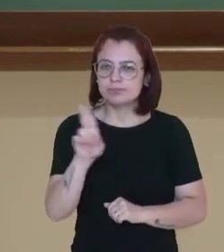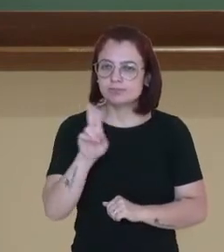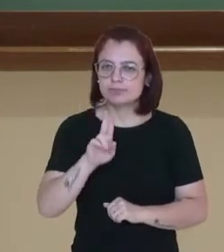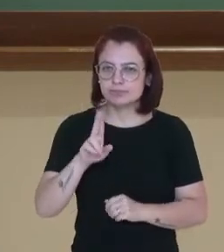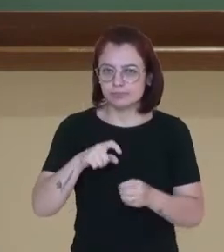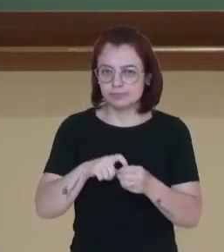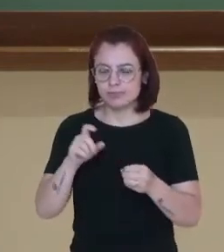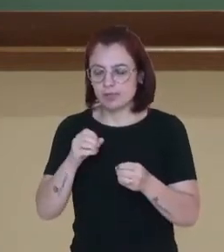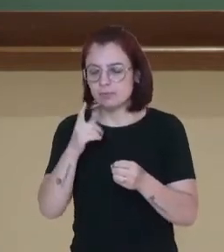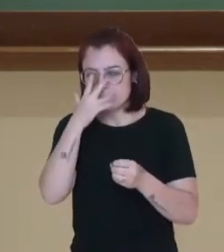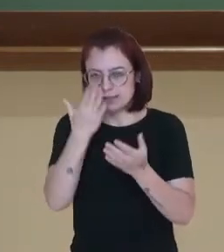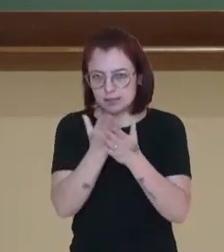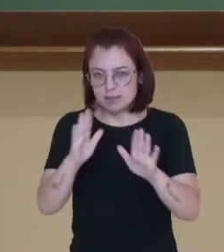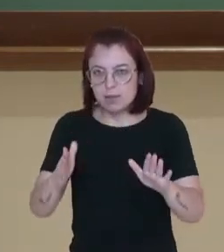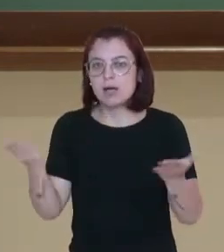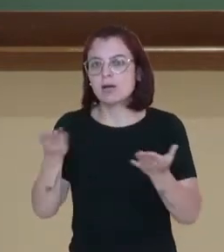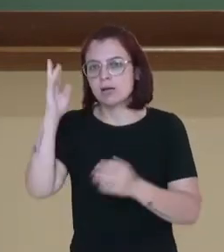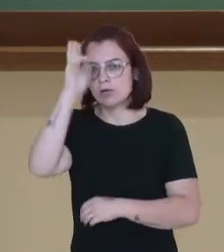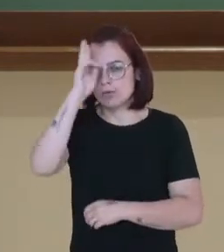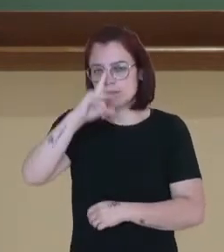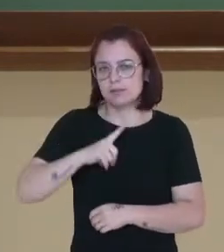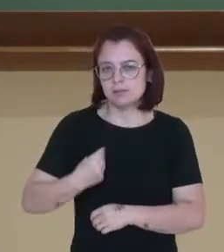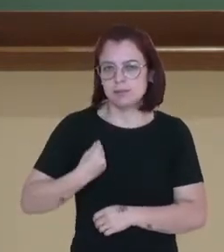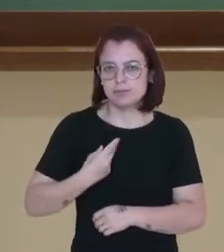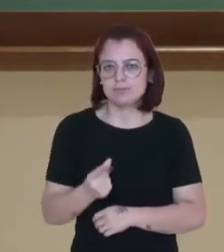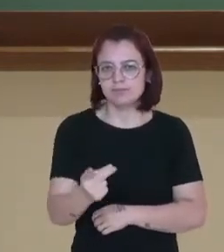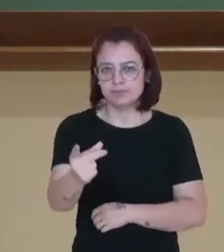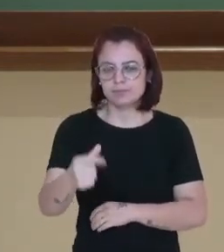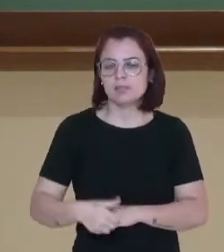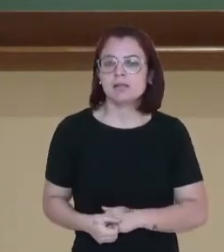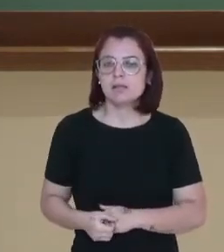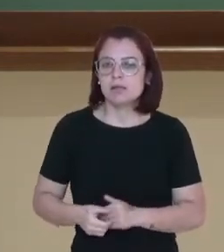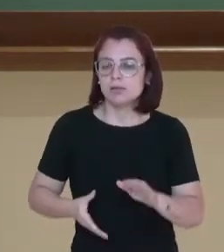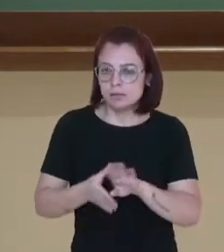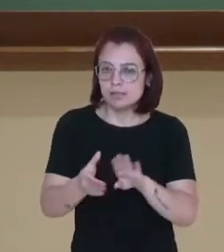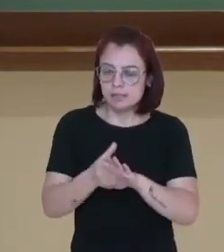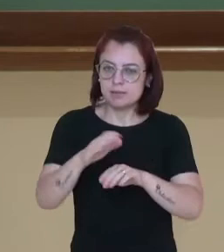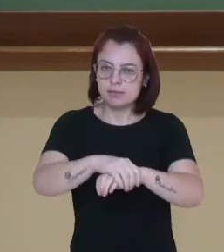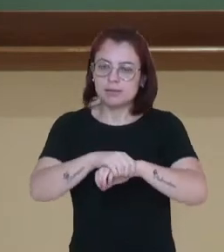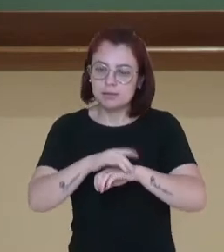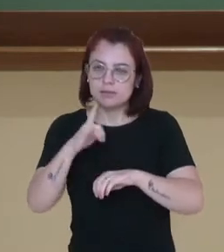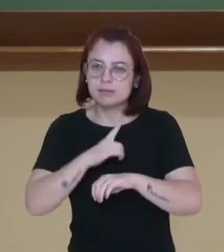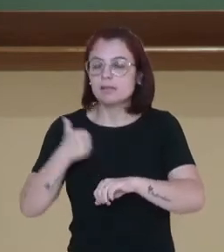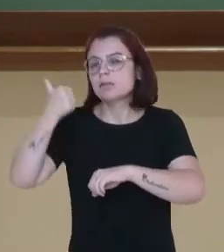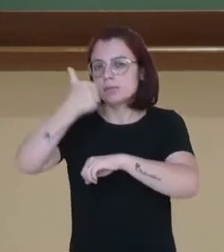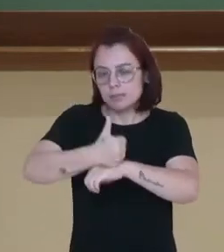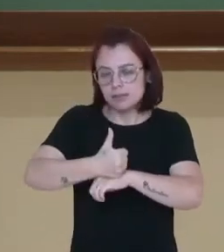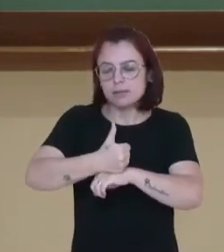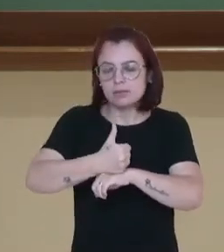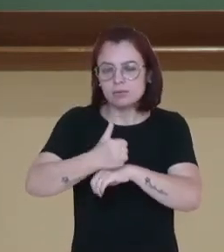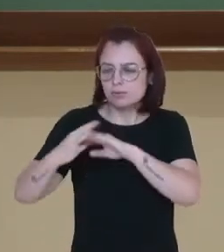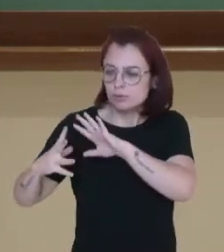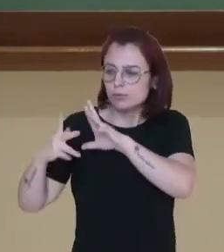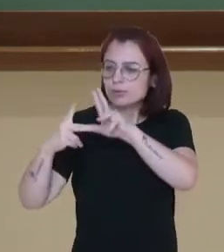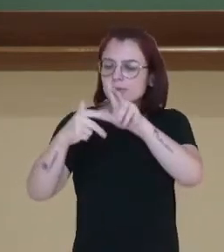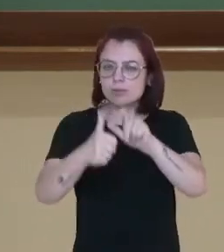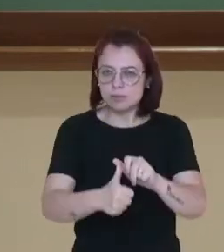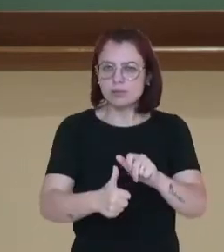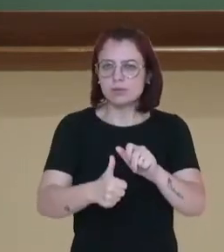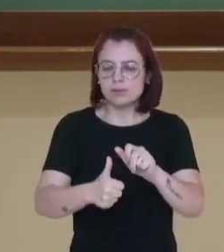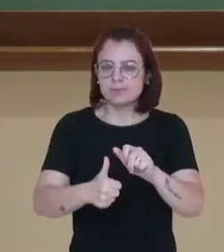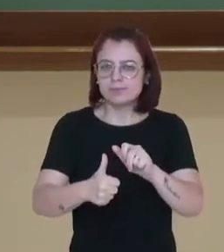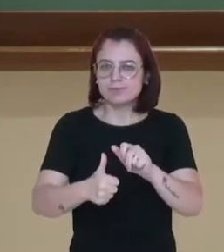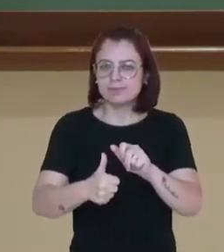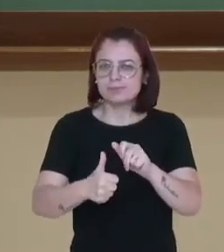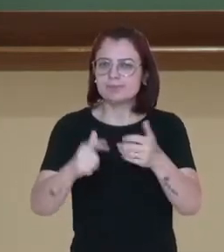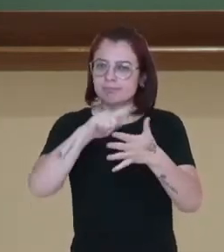Rússia permanece nesse posto. E o Conselho de Segurança é literalmente o dominador em todas as pautas e junto com